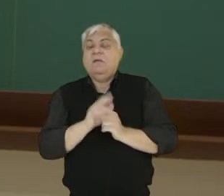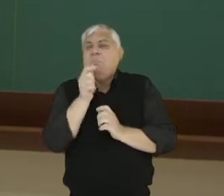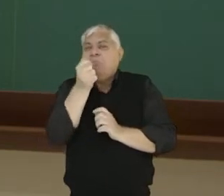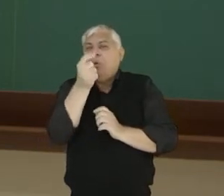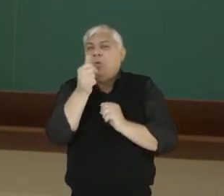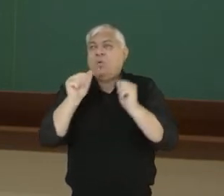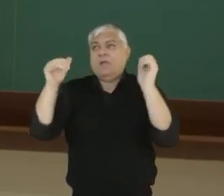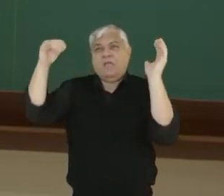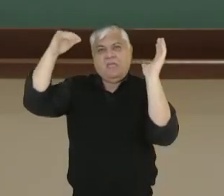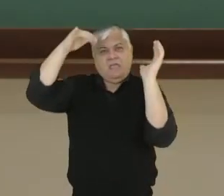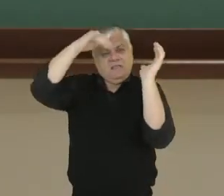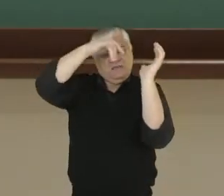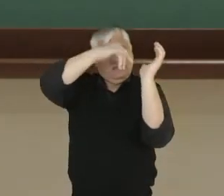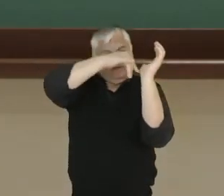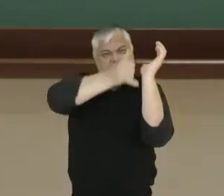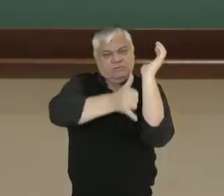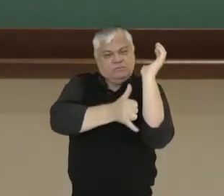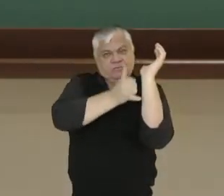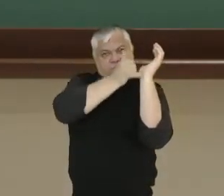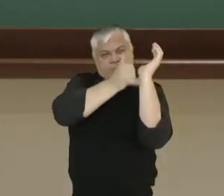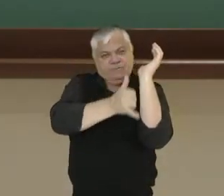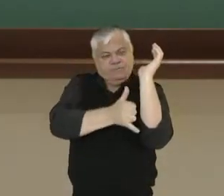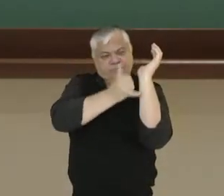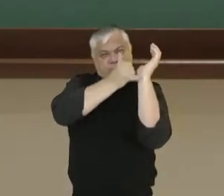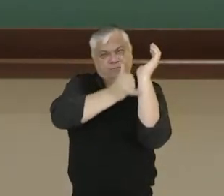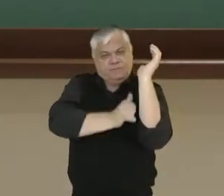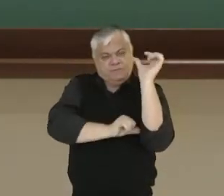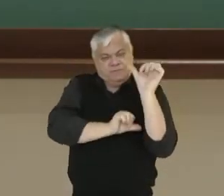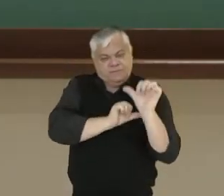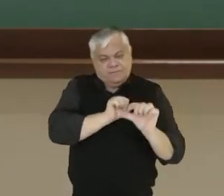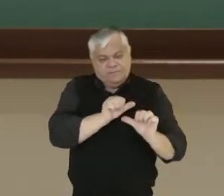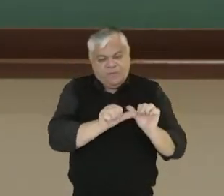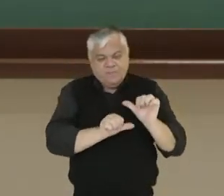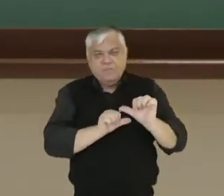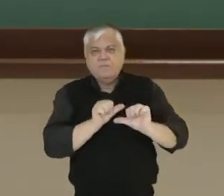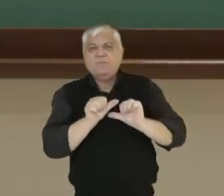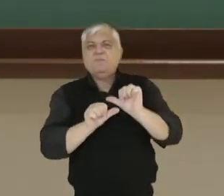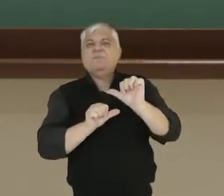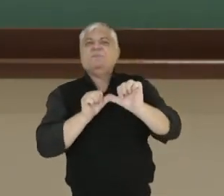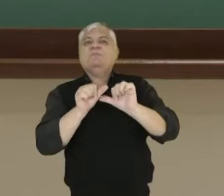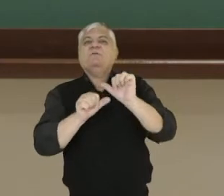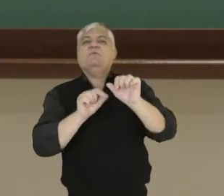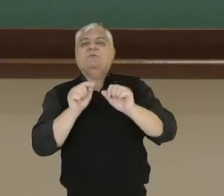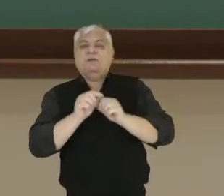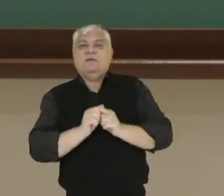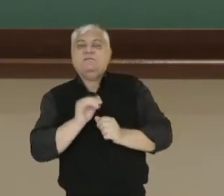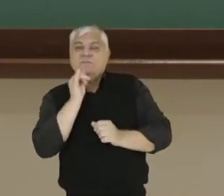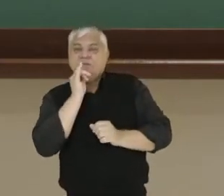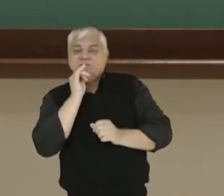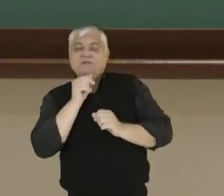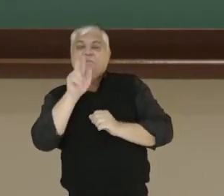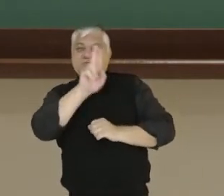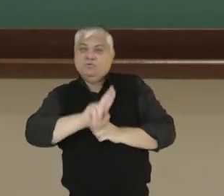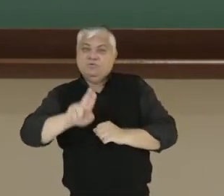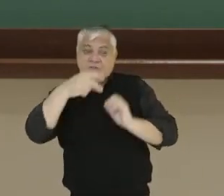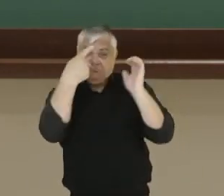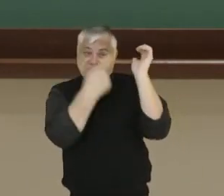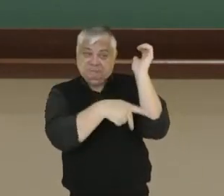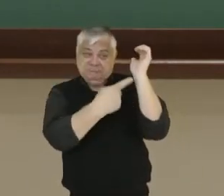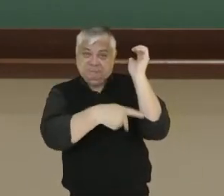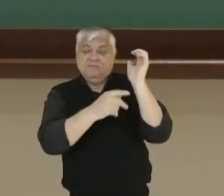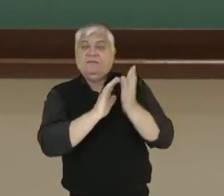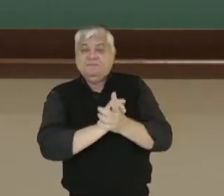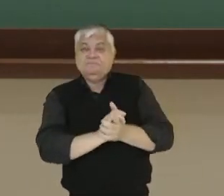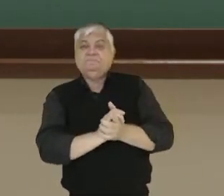armazenada e uma outra parte aqui transformada em utilizada pela própria planta. Então, uma